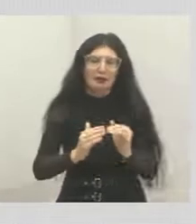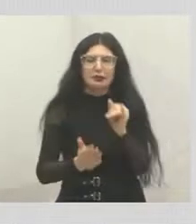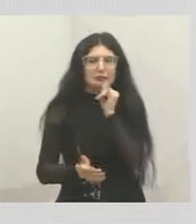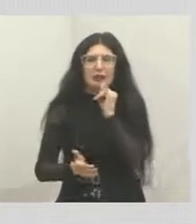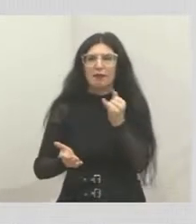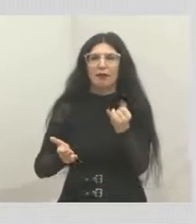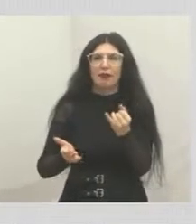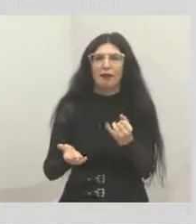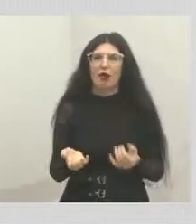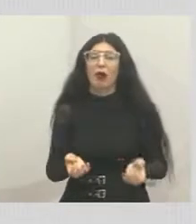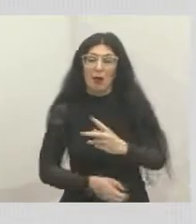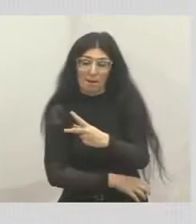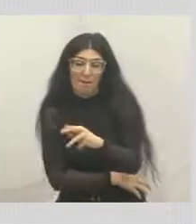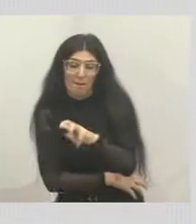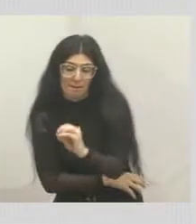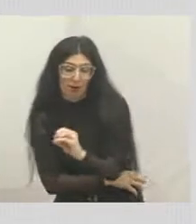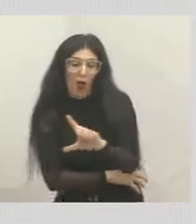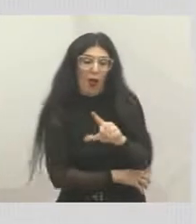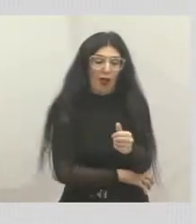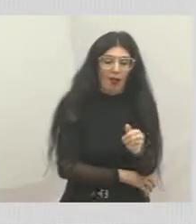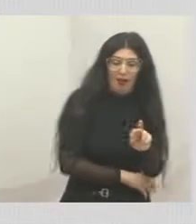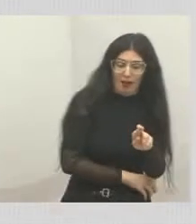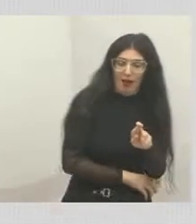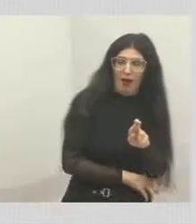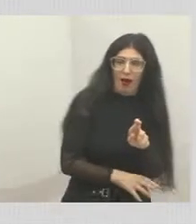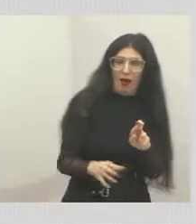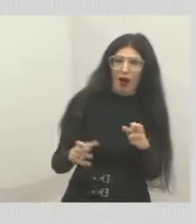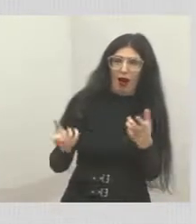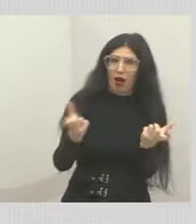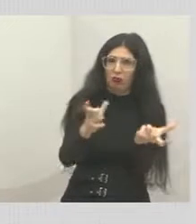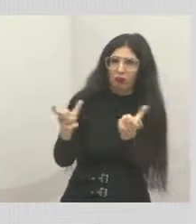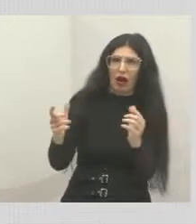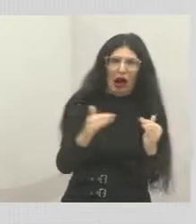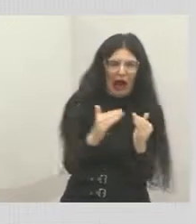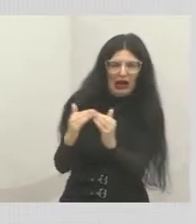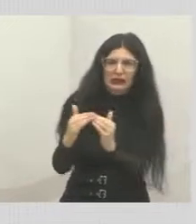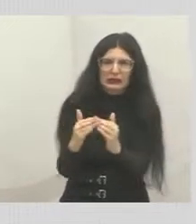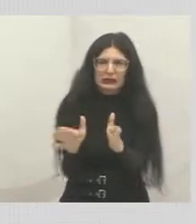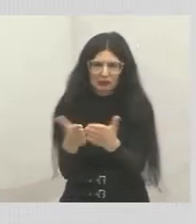Prolar, que tem imóveis que pode haver por leilões.